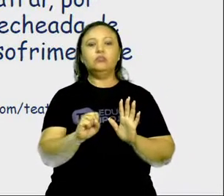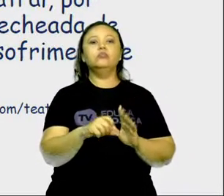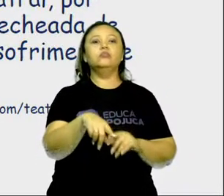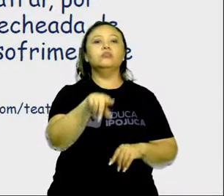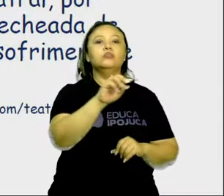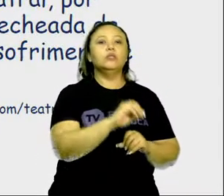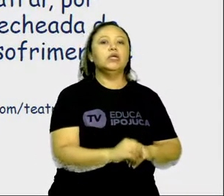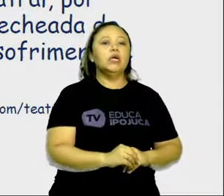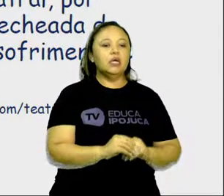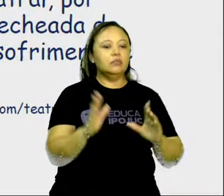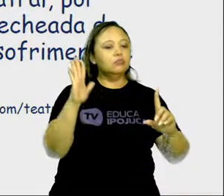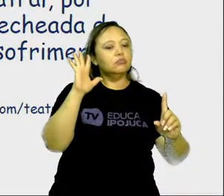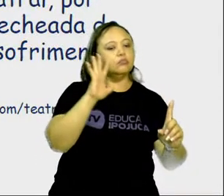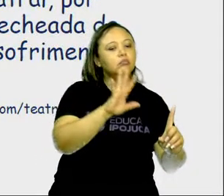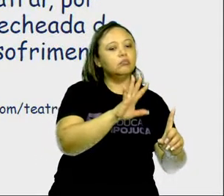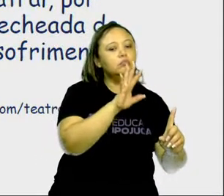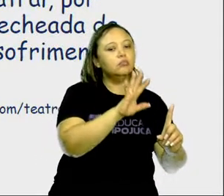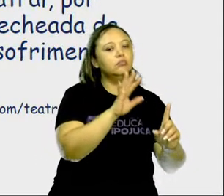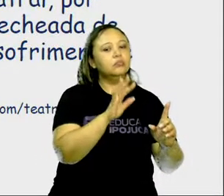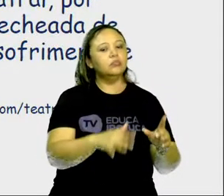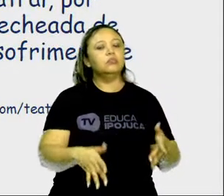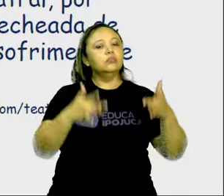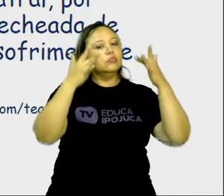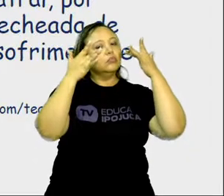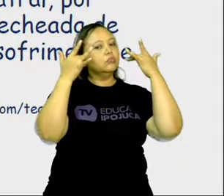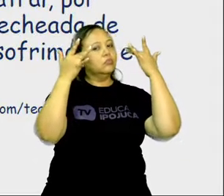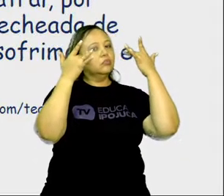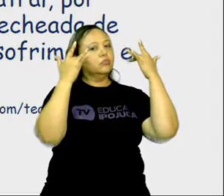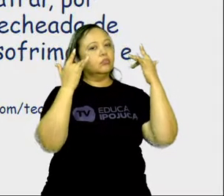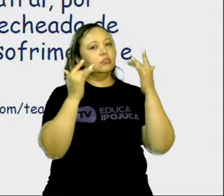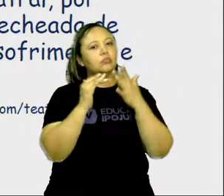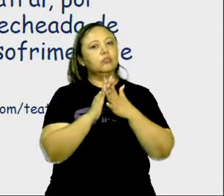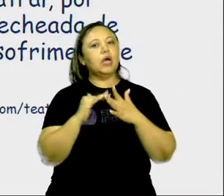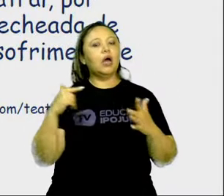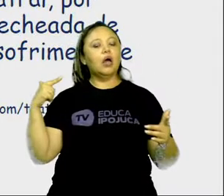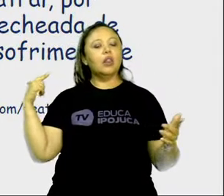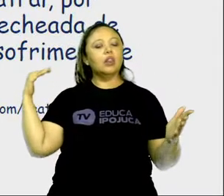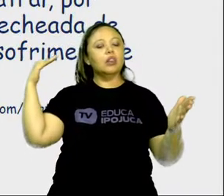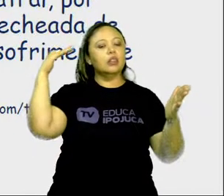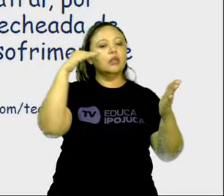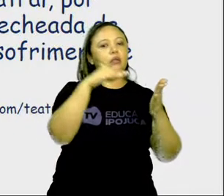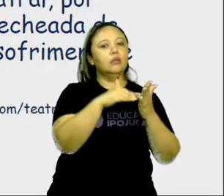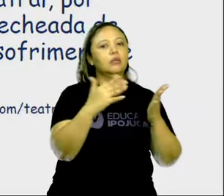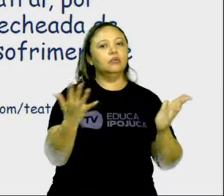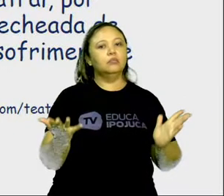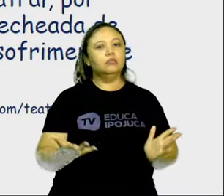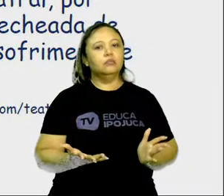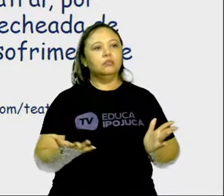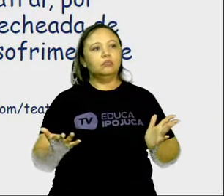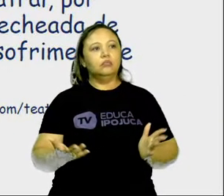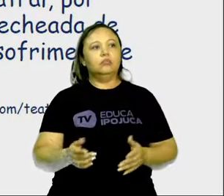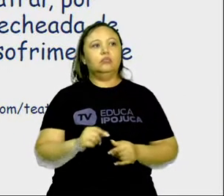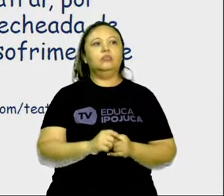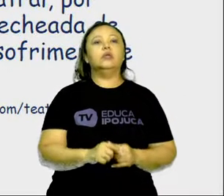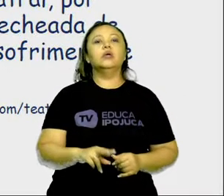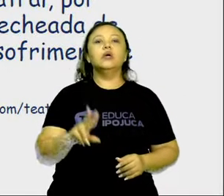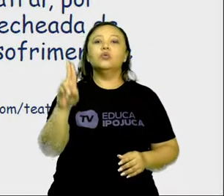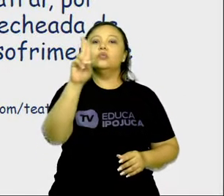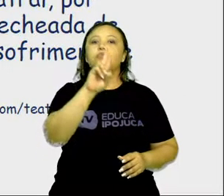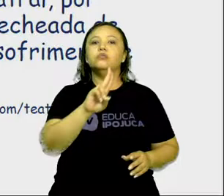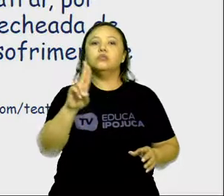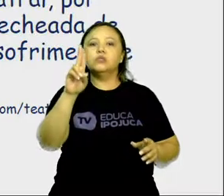artes dramáticas até os dias atuais. Sua especificidade é a utilização